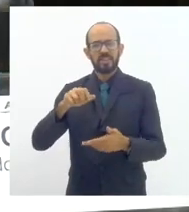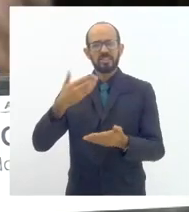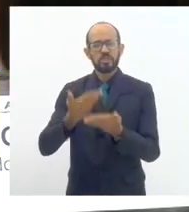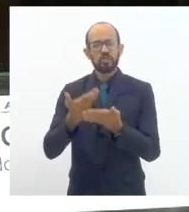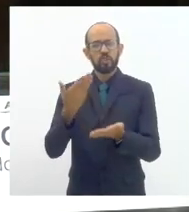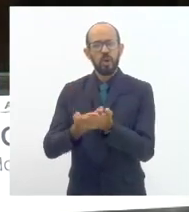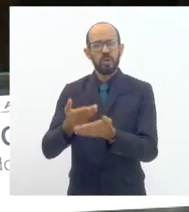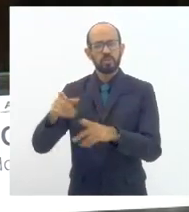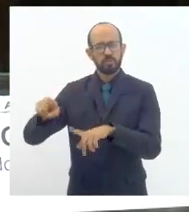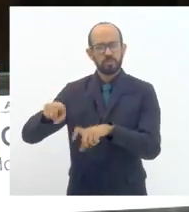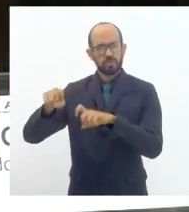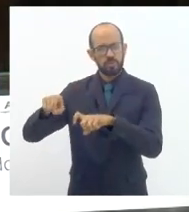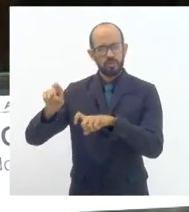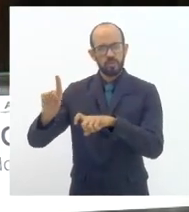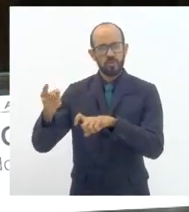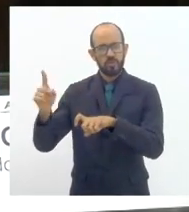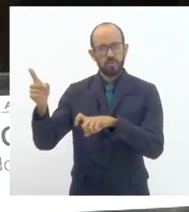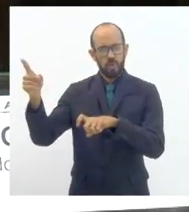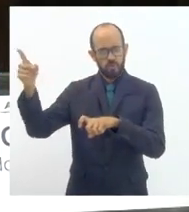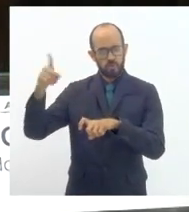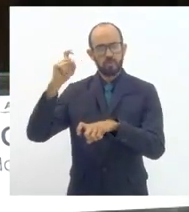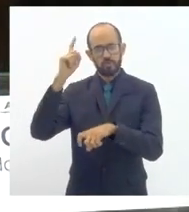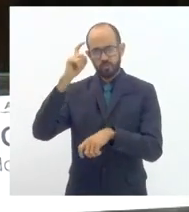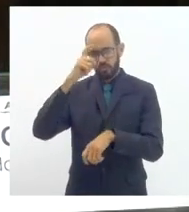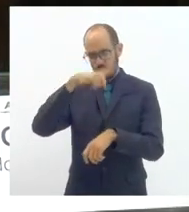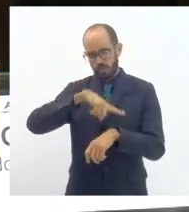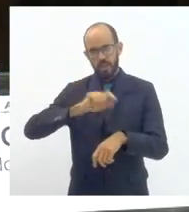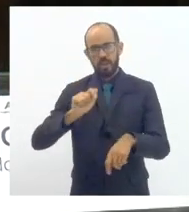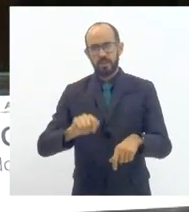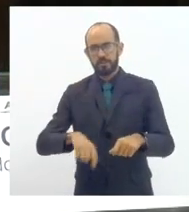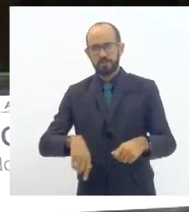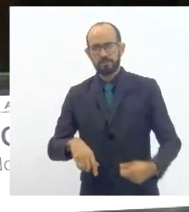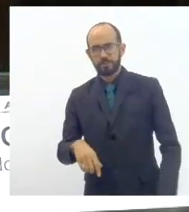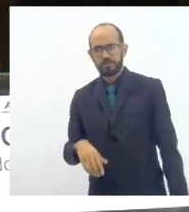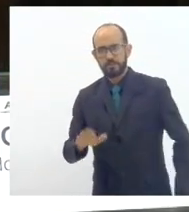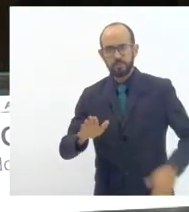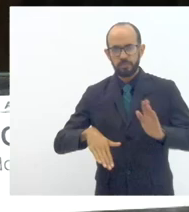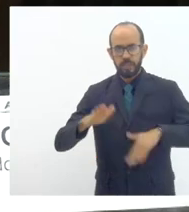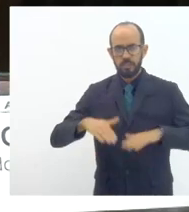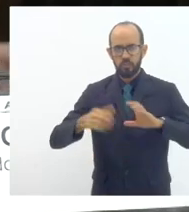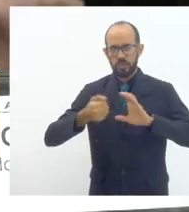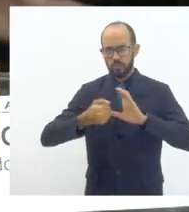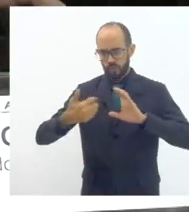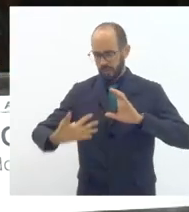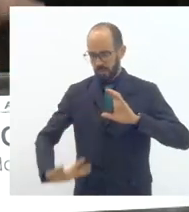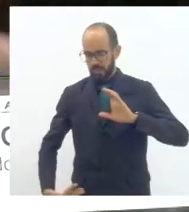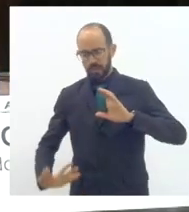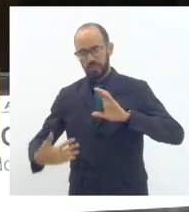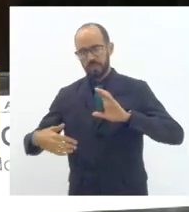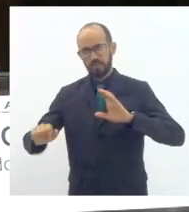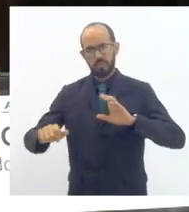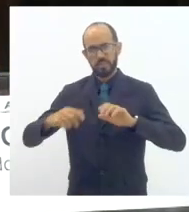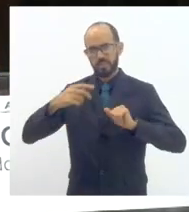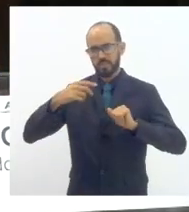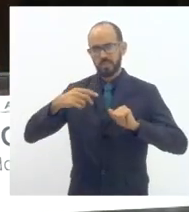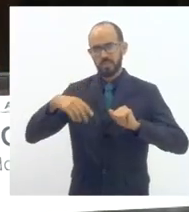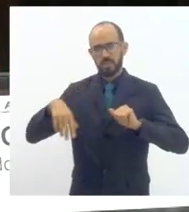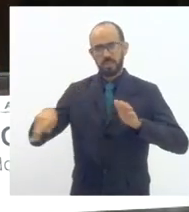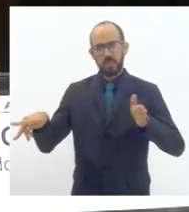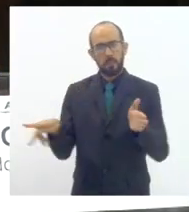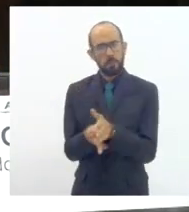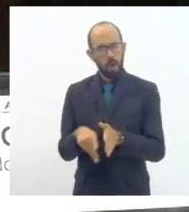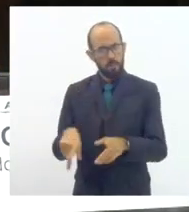mais distante, que tem todas as dificuldades, escolas, muitas das vezes, com característica absolutamente rural. Eu